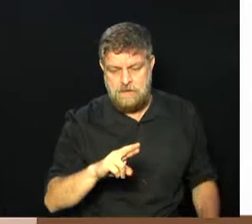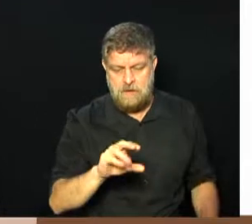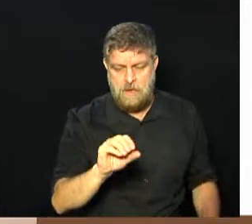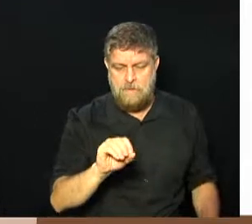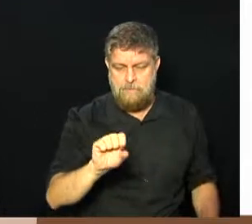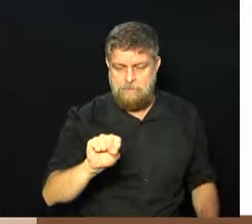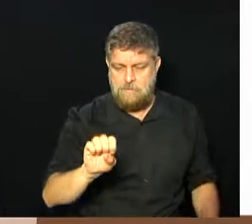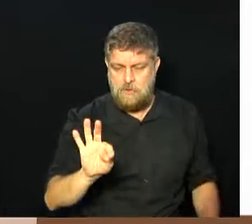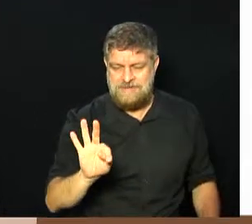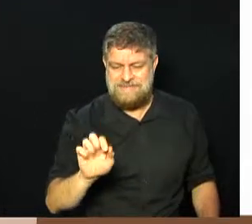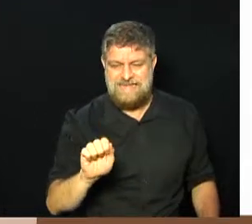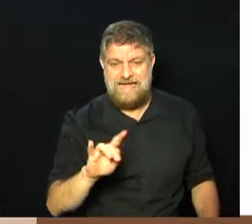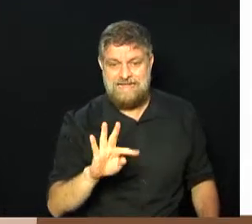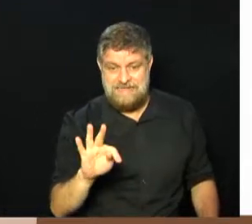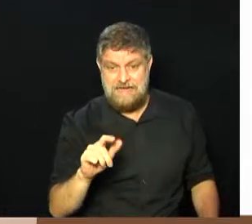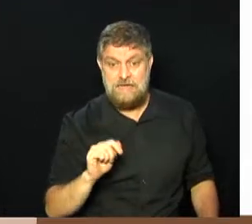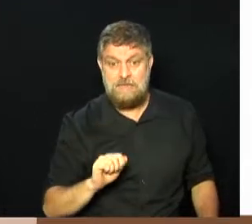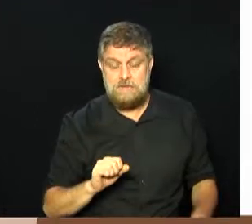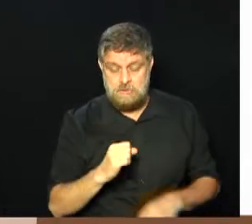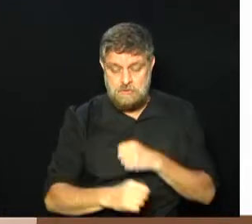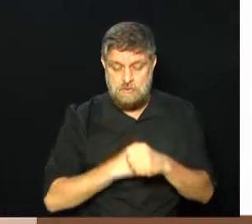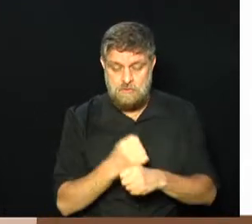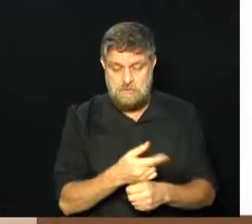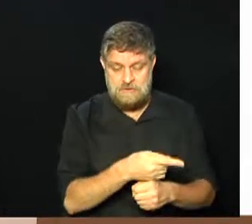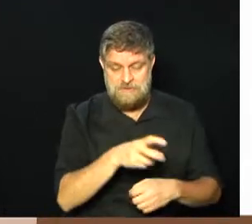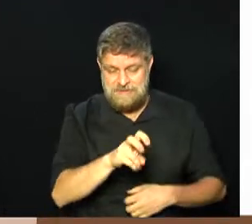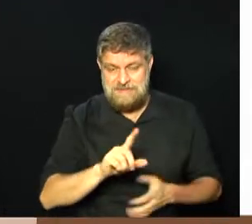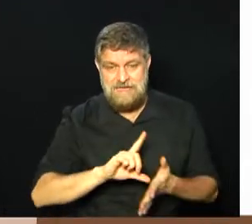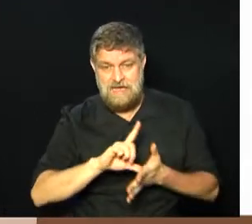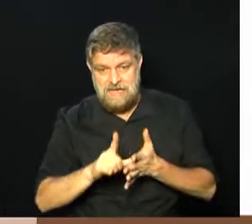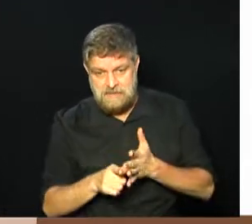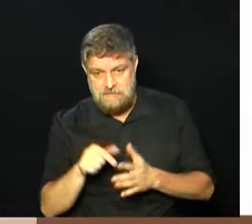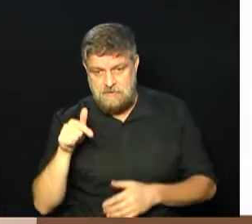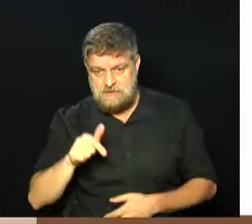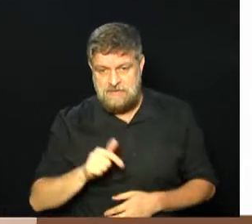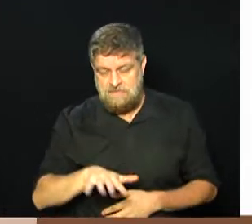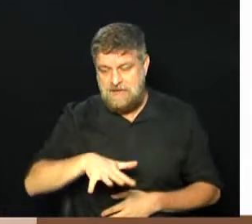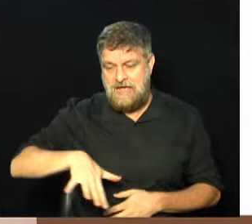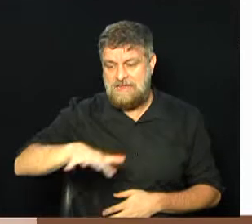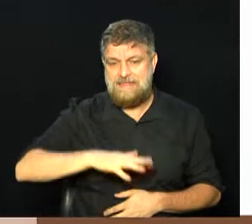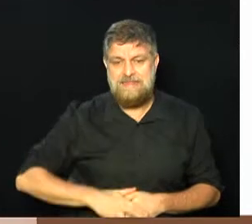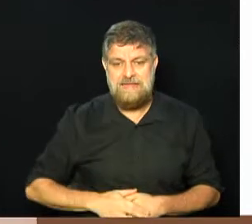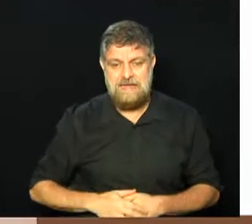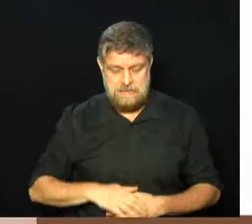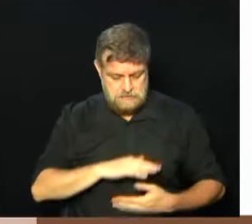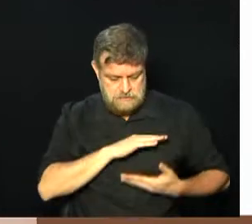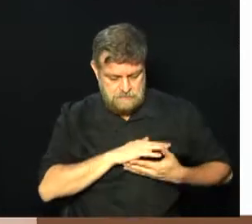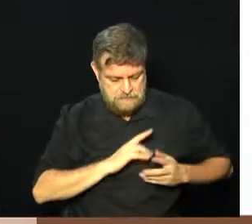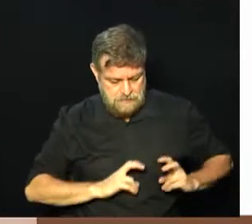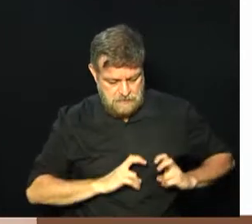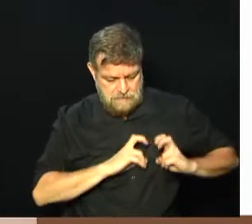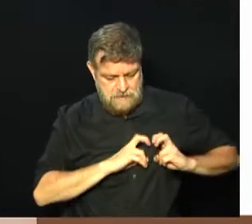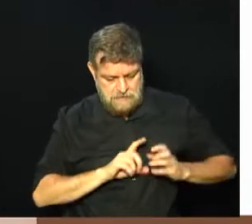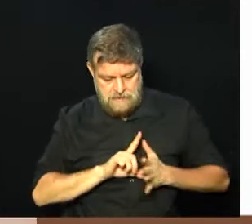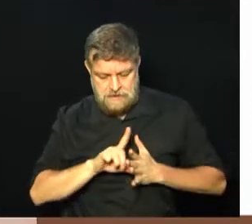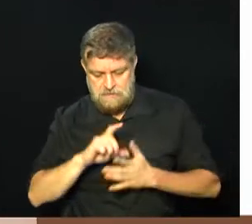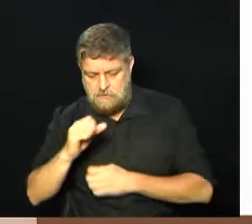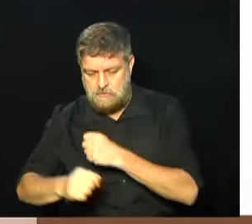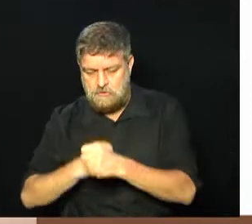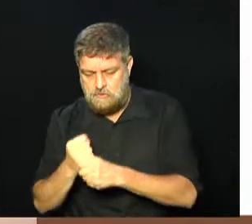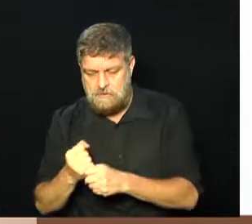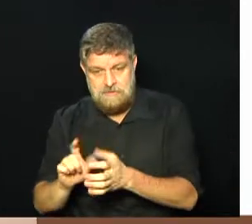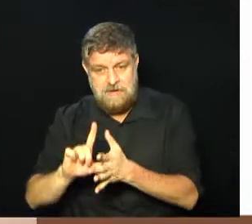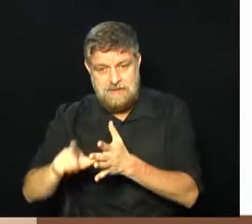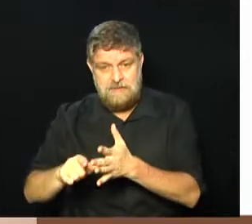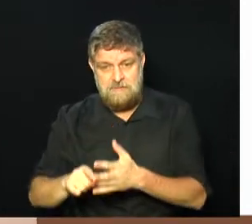2015. Depois a gente teve um boletim especial em câncer de mama. No ano seguinte, outro boletim especial em câncer de